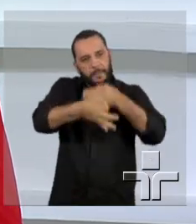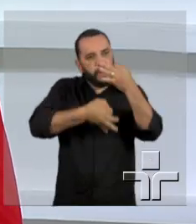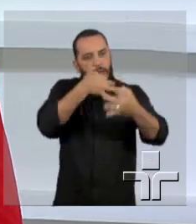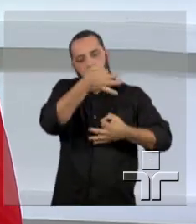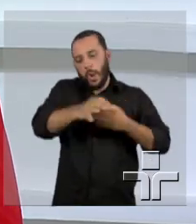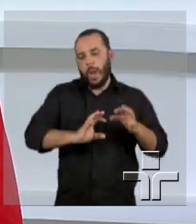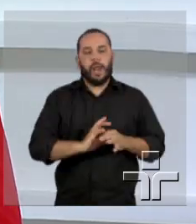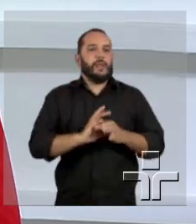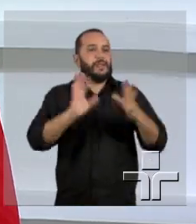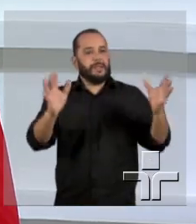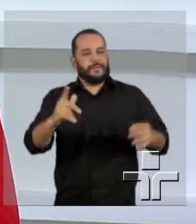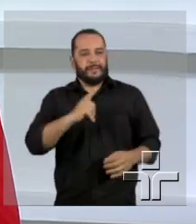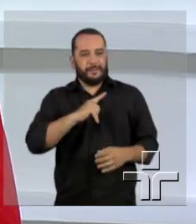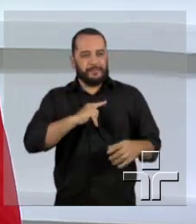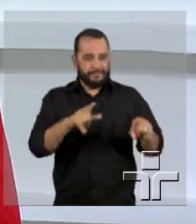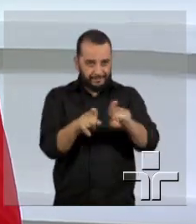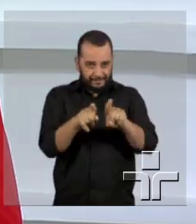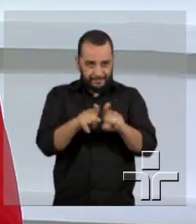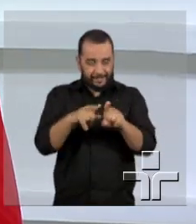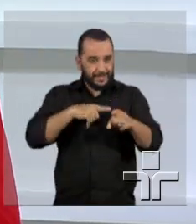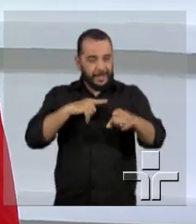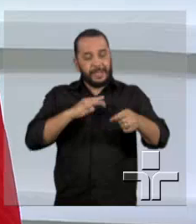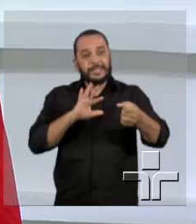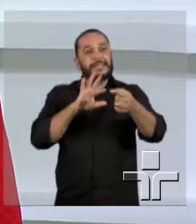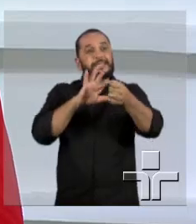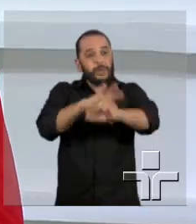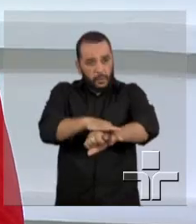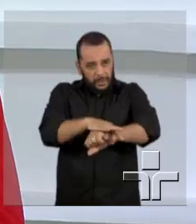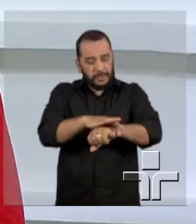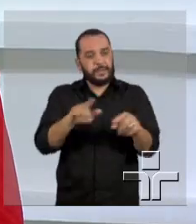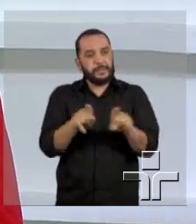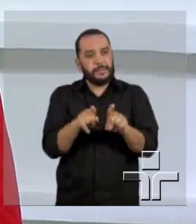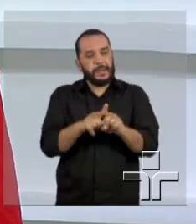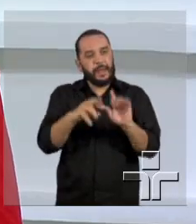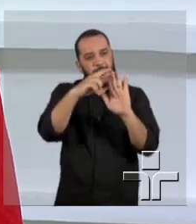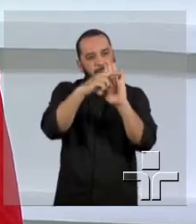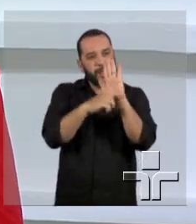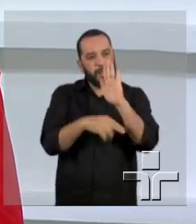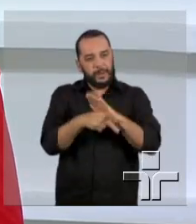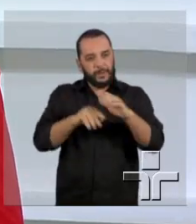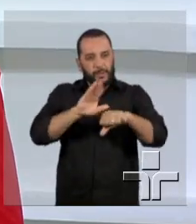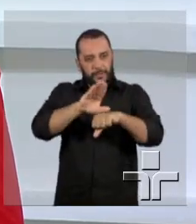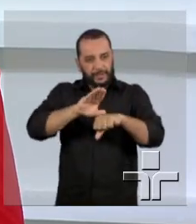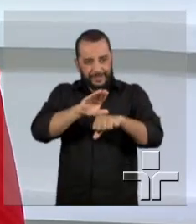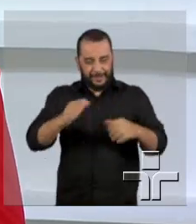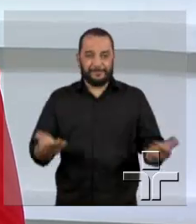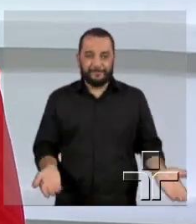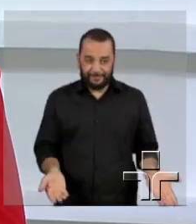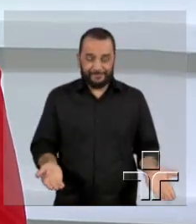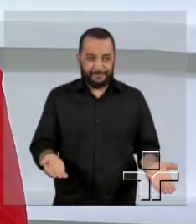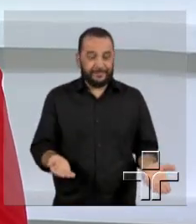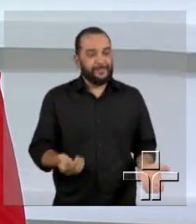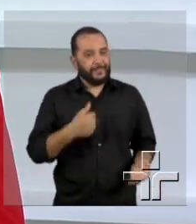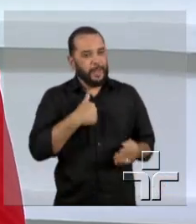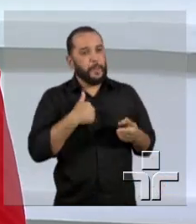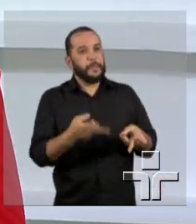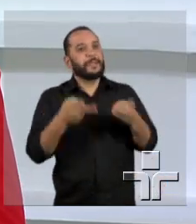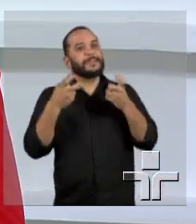expressão e a segurança, a observância dos princípios da Constituição. Eu